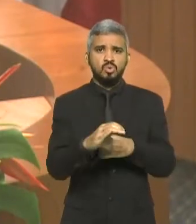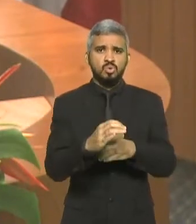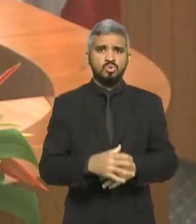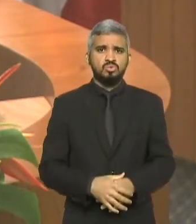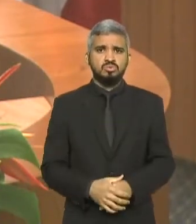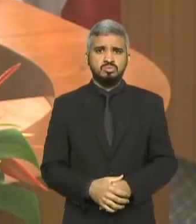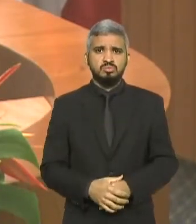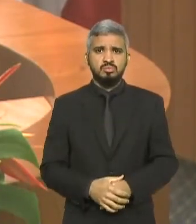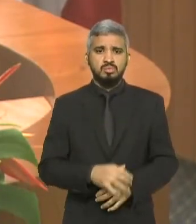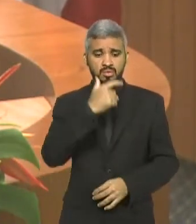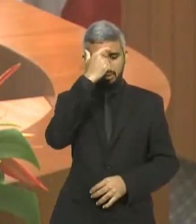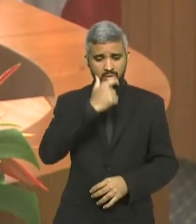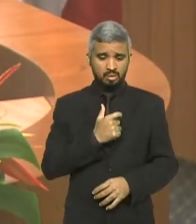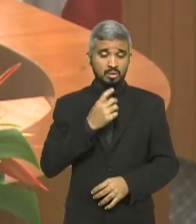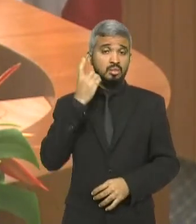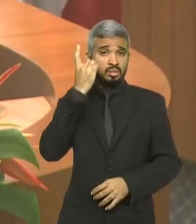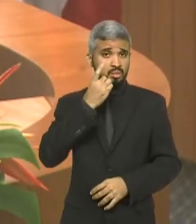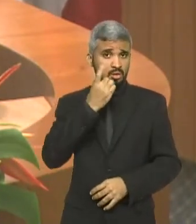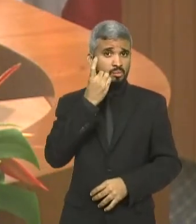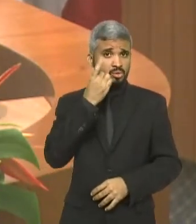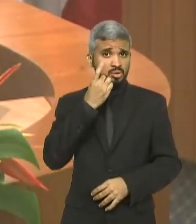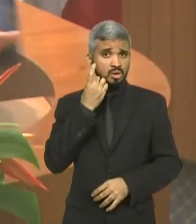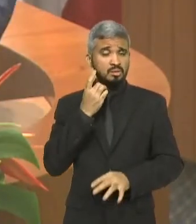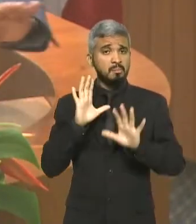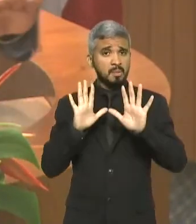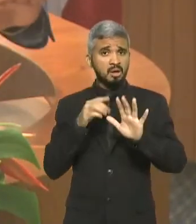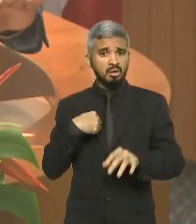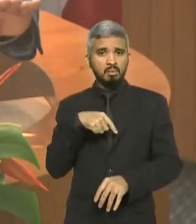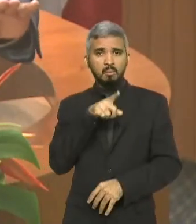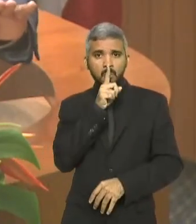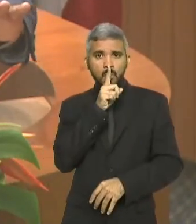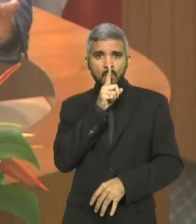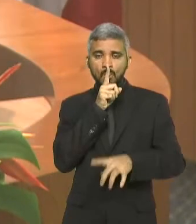Poder Legislativo, da Assembleia Legislativa, mas